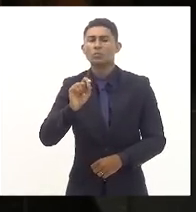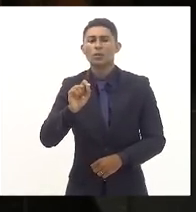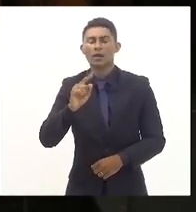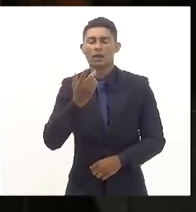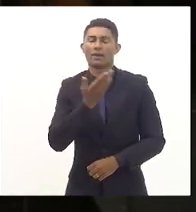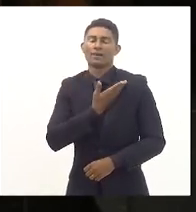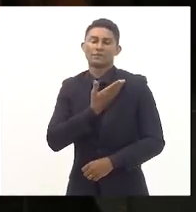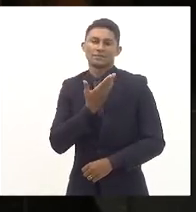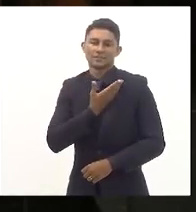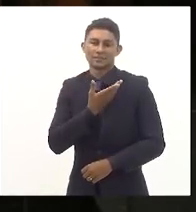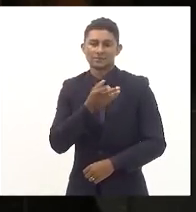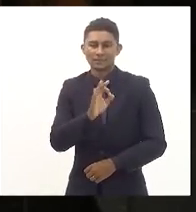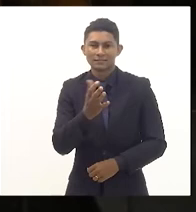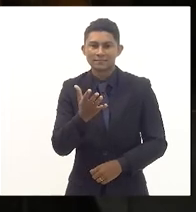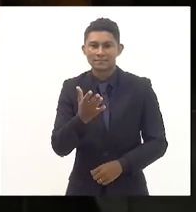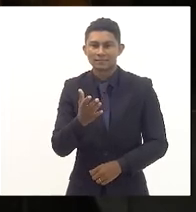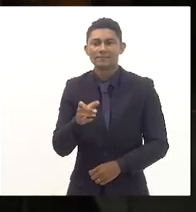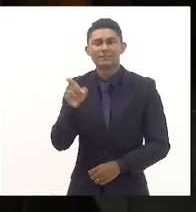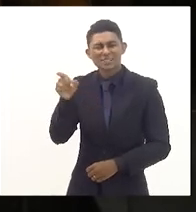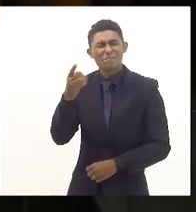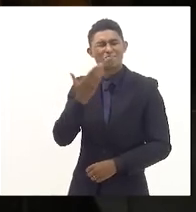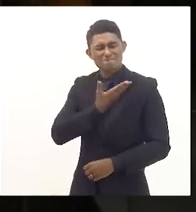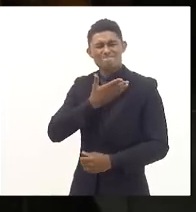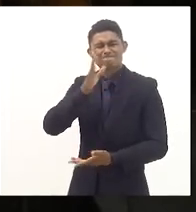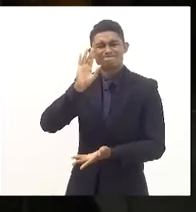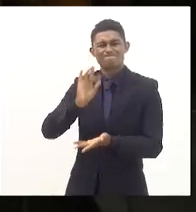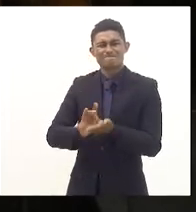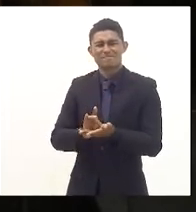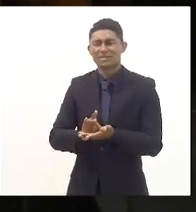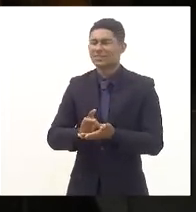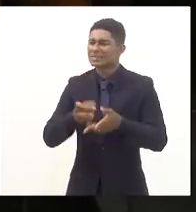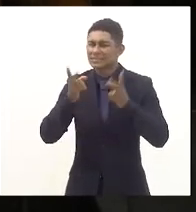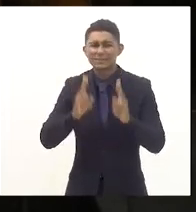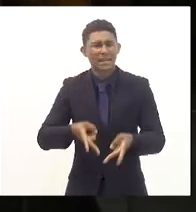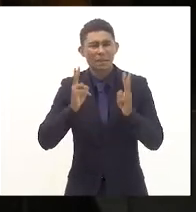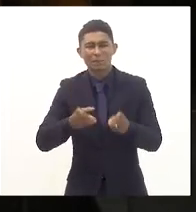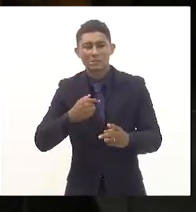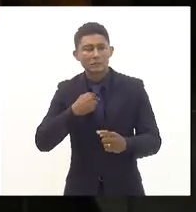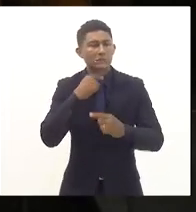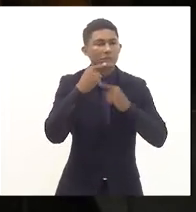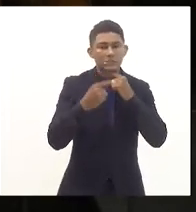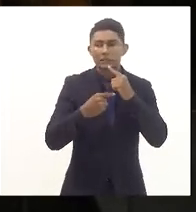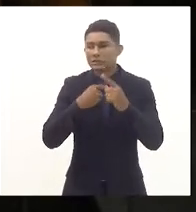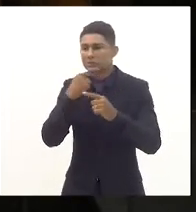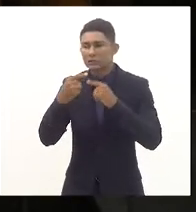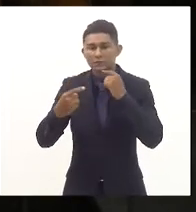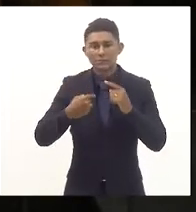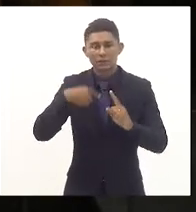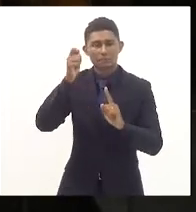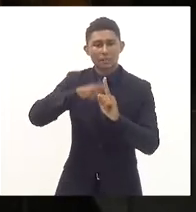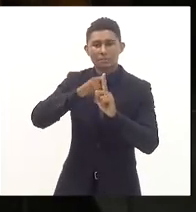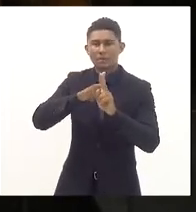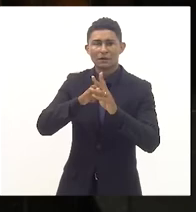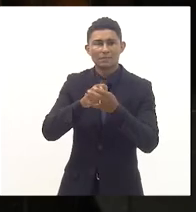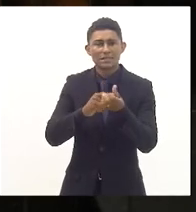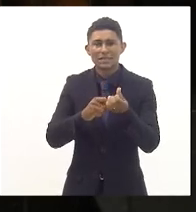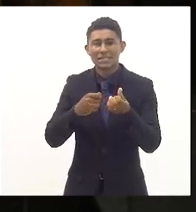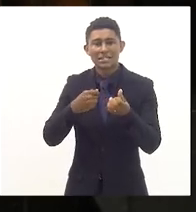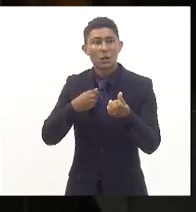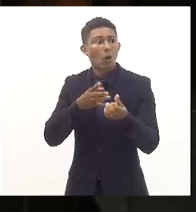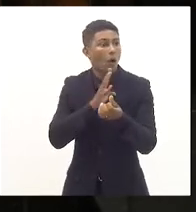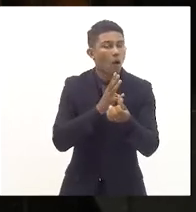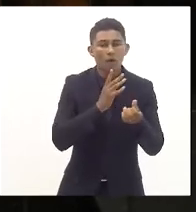amizade mesmo só é um profundo amigos ou todos os momentos que eu tive dúvida que com seis meses Central ninguém conhece nada